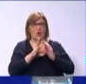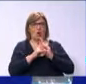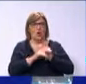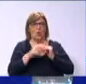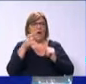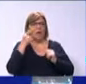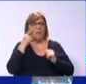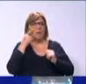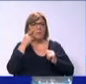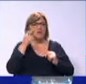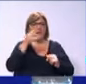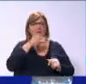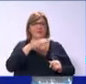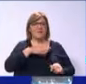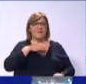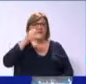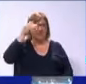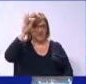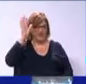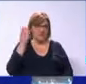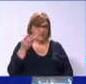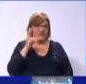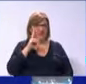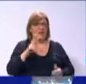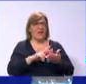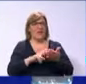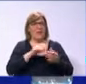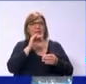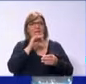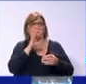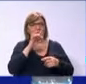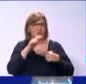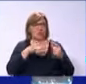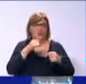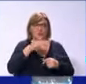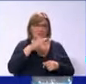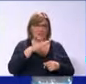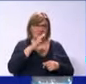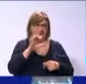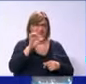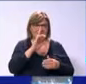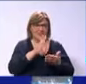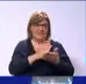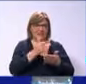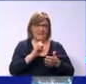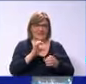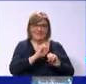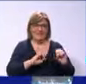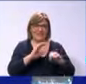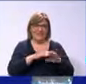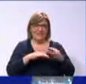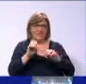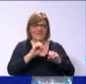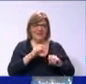mostra não fique do sporting para quem tiver pops eller e e aquilo mas meira que aquilo continua a dizer de seis até 20 entre tornada